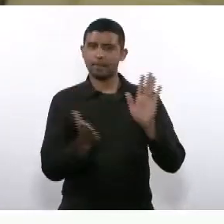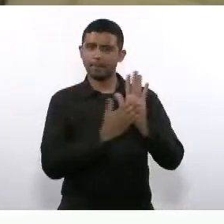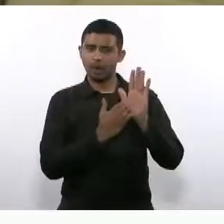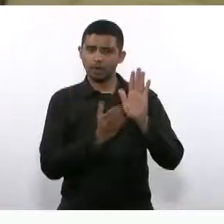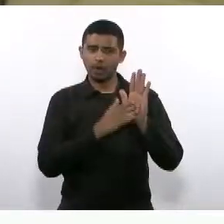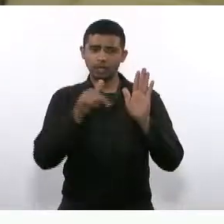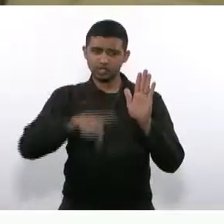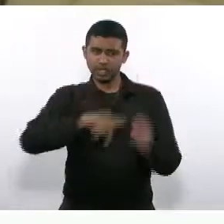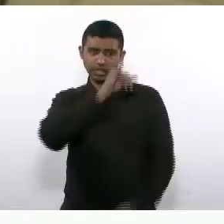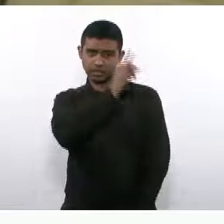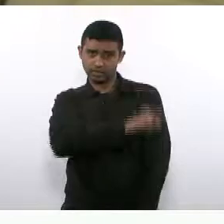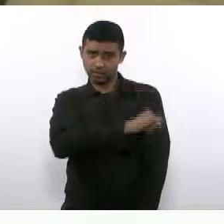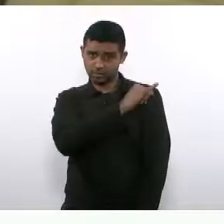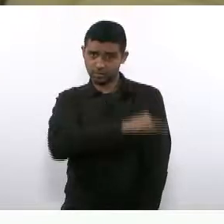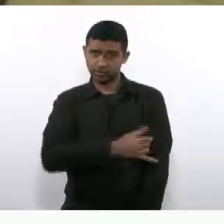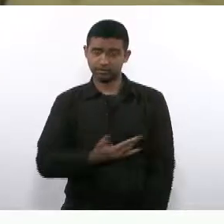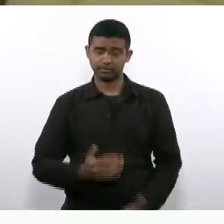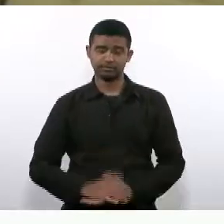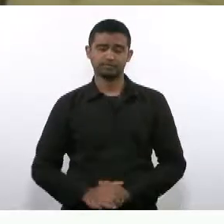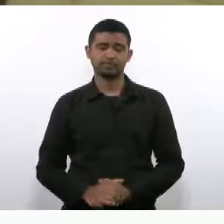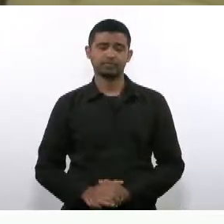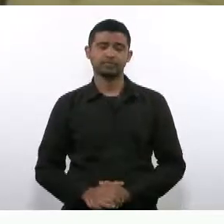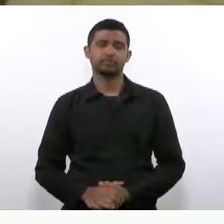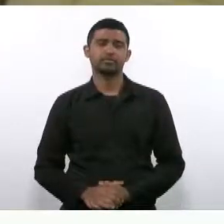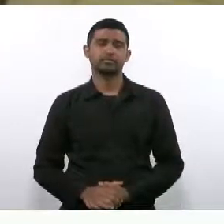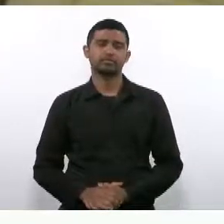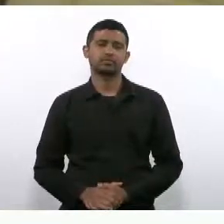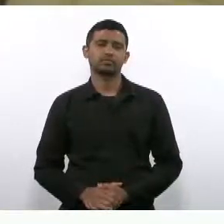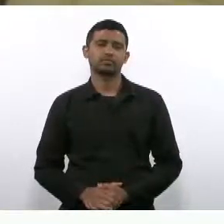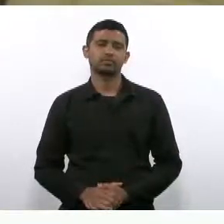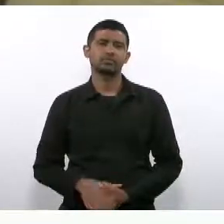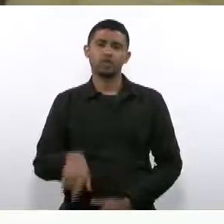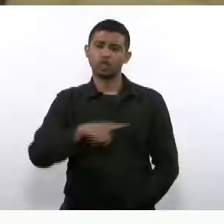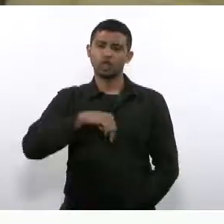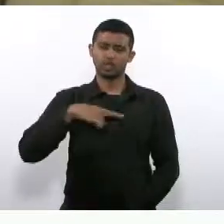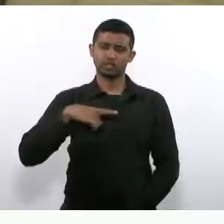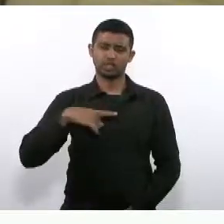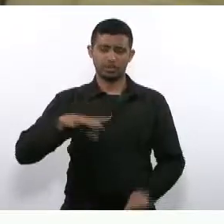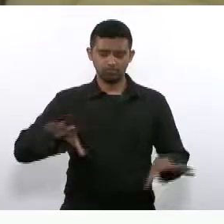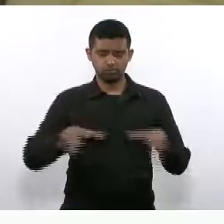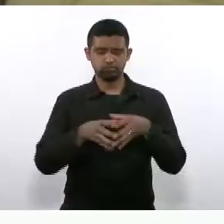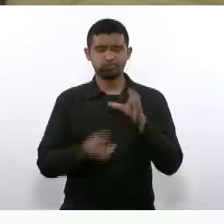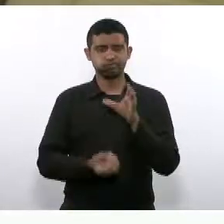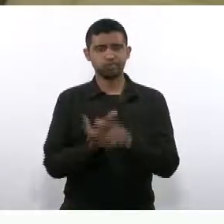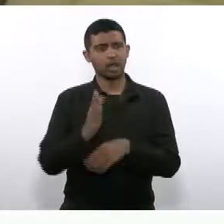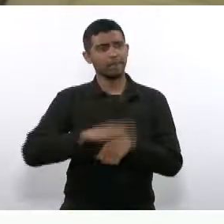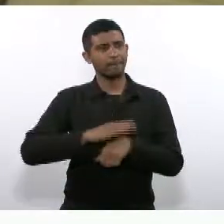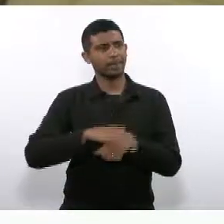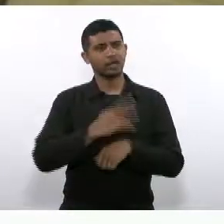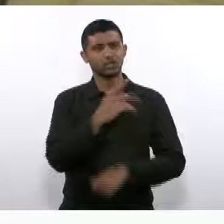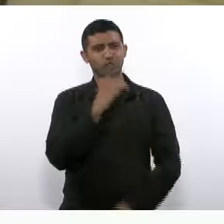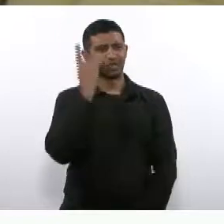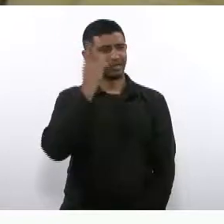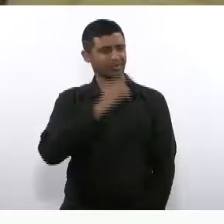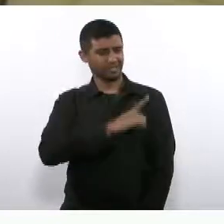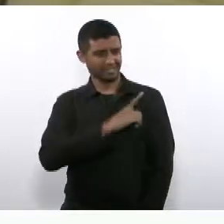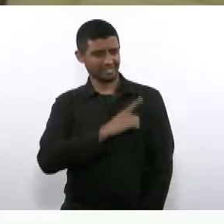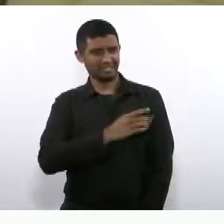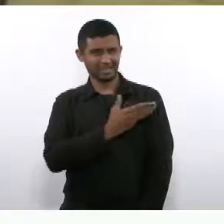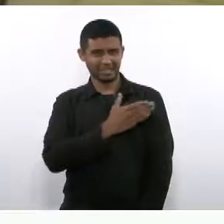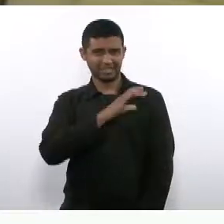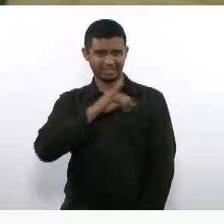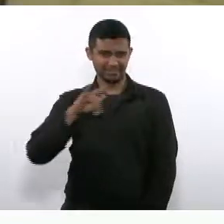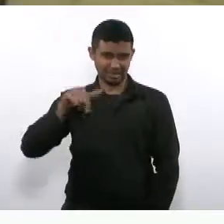essa, no estado do Rio de Janeiro, em que nós temos essa CPI instalada por Vossa Excelência, com a